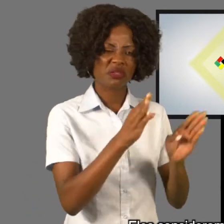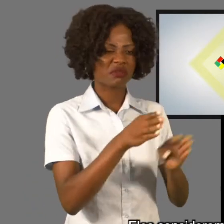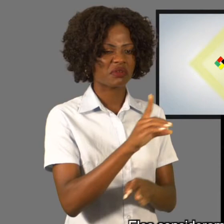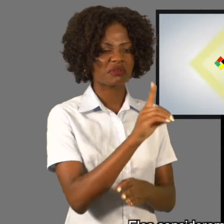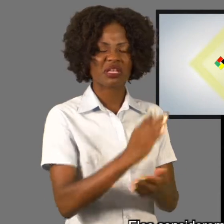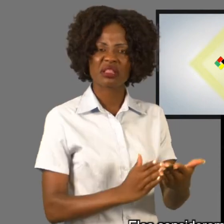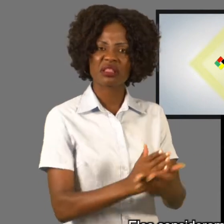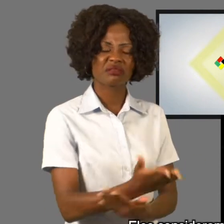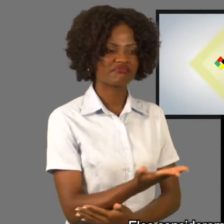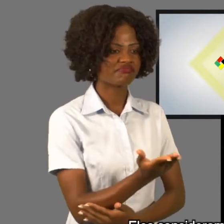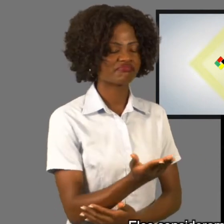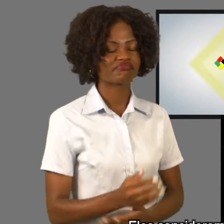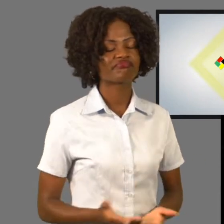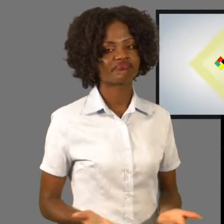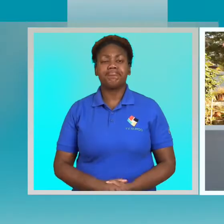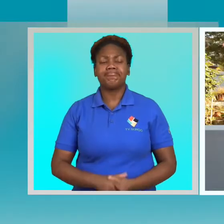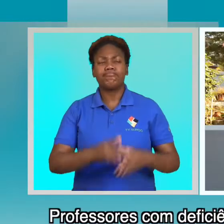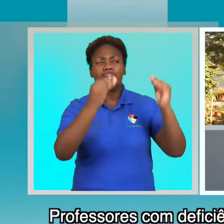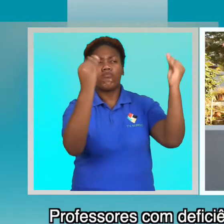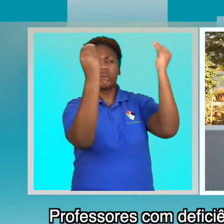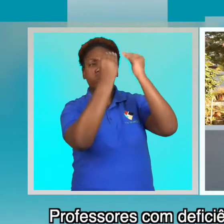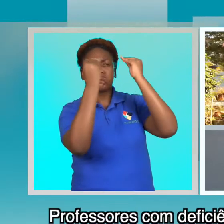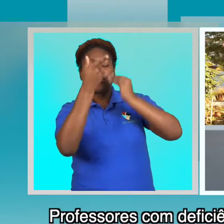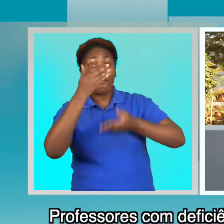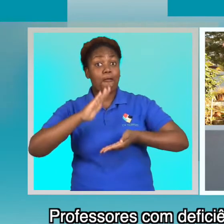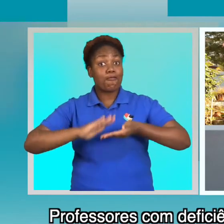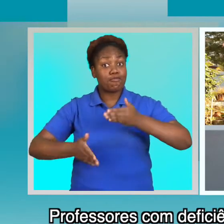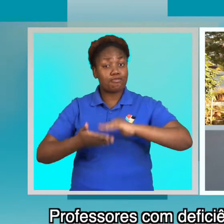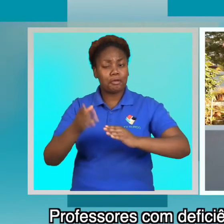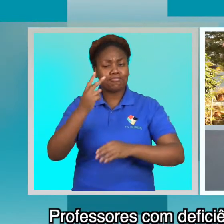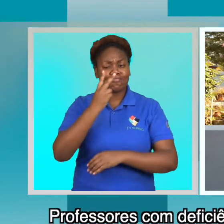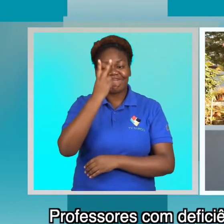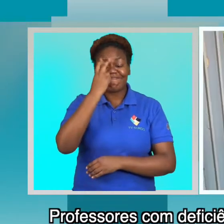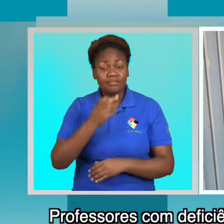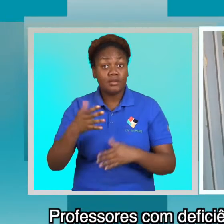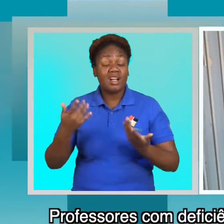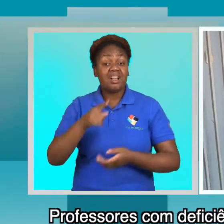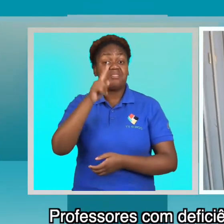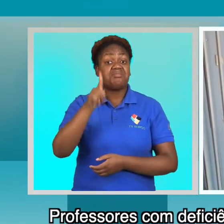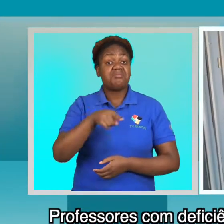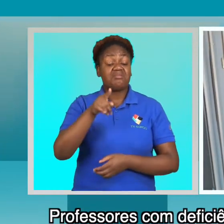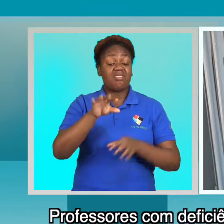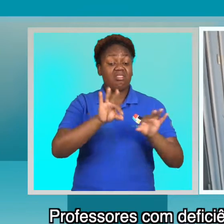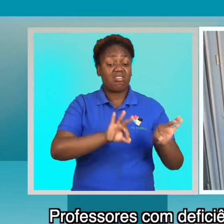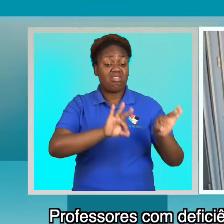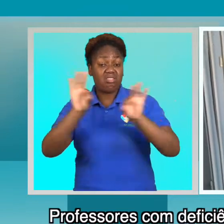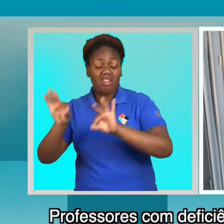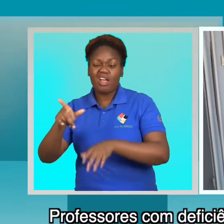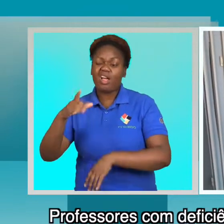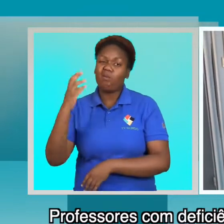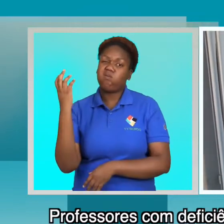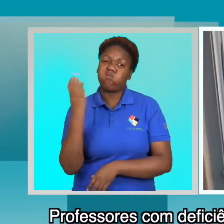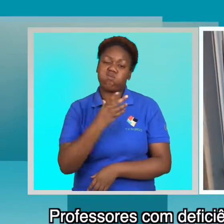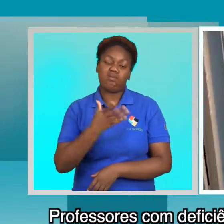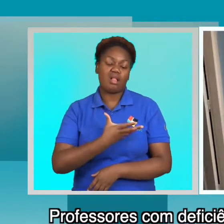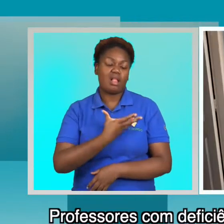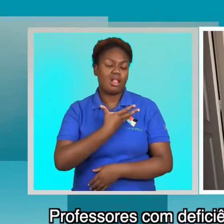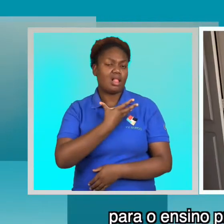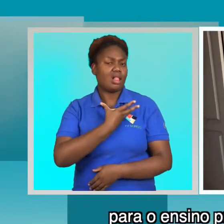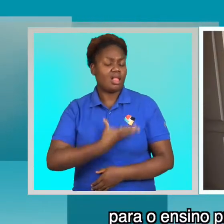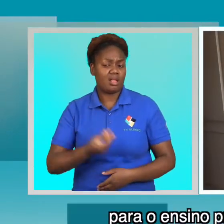viola os direitos das pessoas com deficiência. Professores com deficiência visual estão agastados com o cancelamento da formação de professores